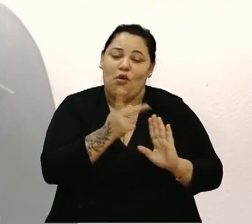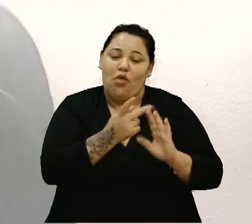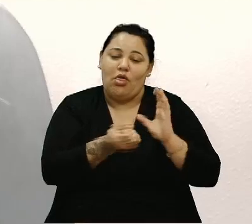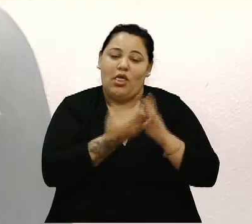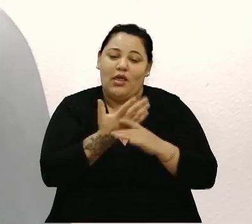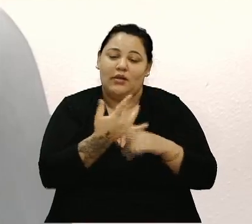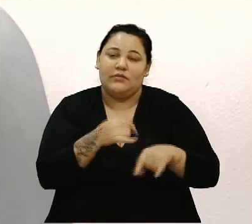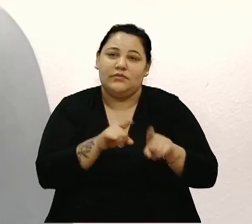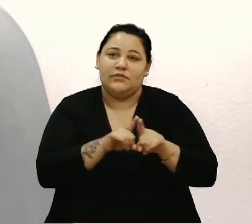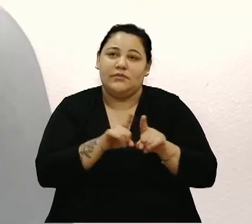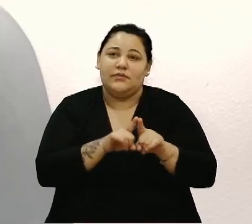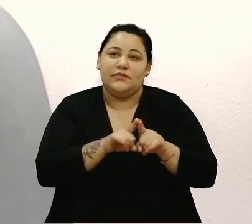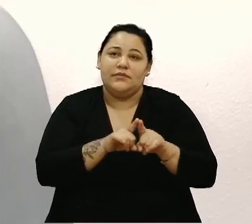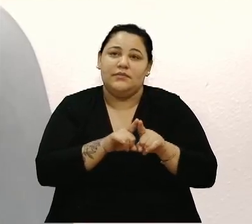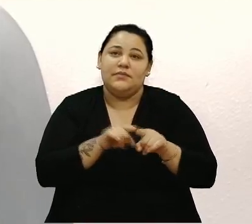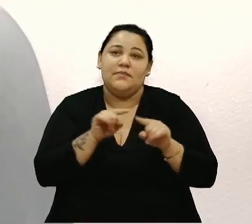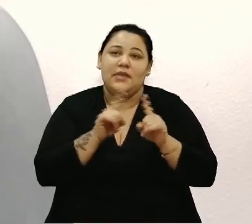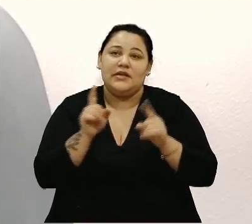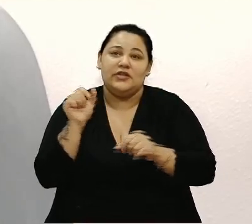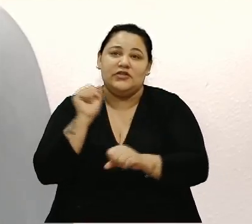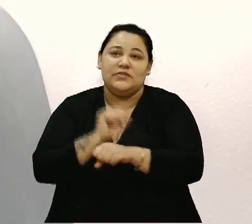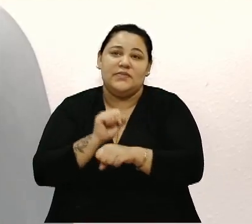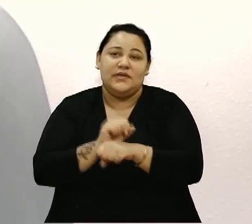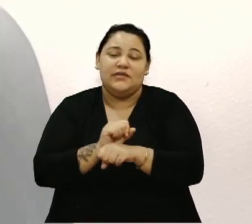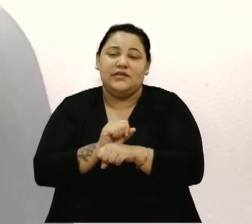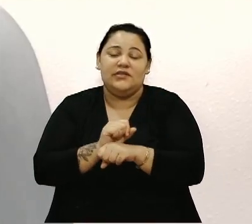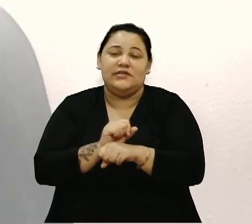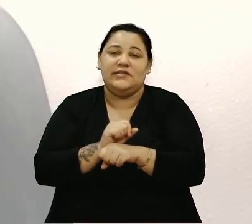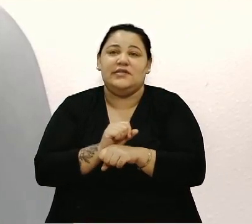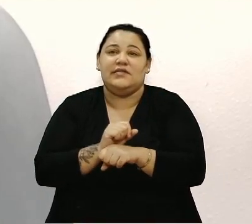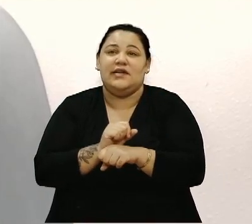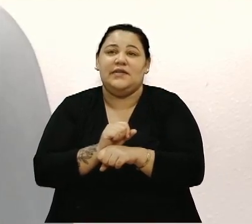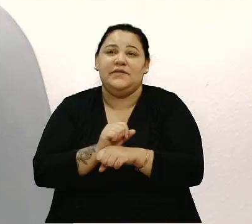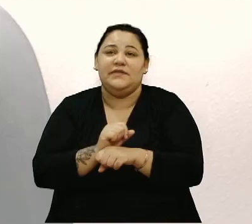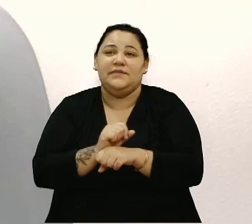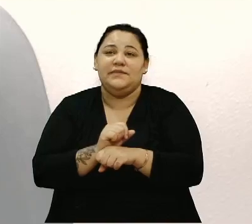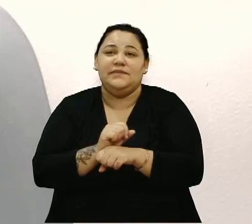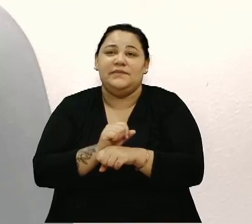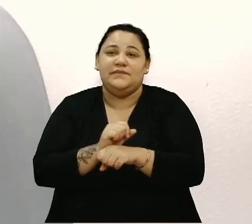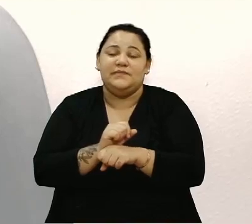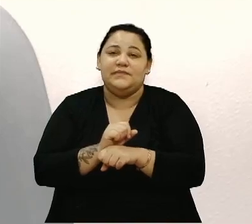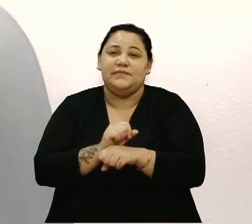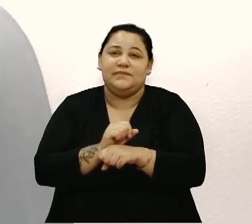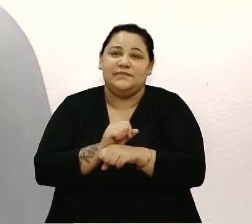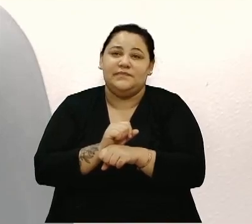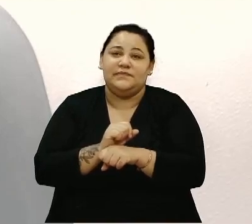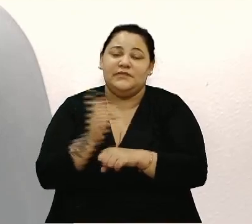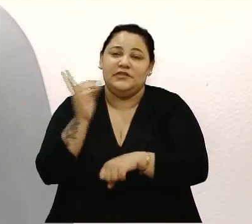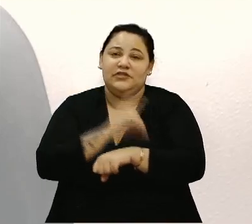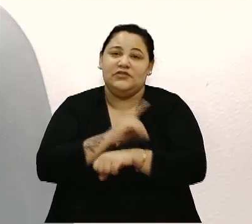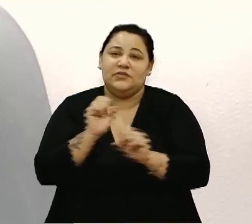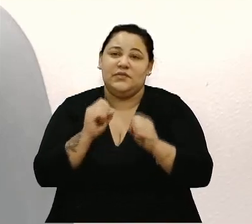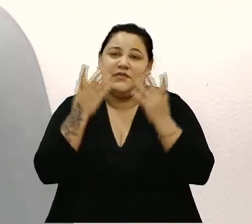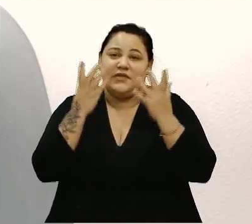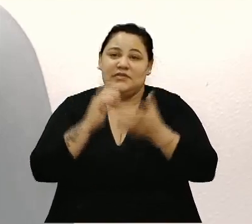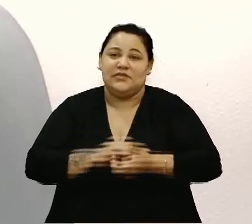mas a gente aguarda eles aqui com muita ansiedade e tenho certeza que nesse dia será uma grande festa. Obrigado, senhor presidente.